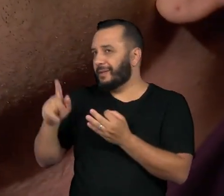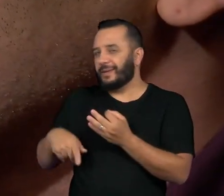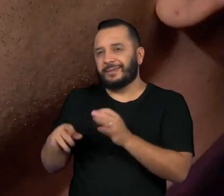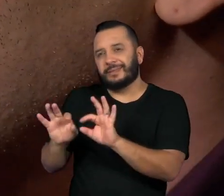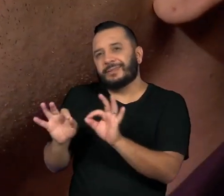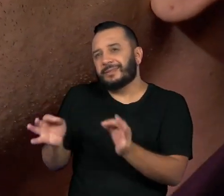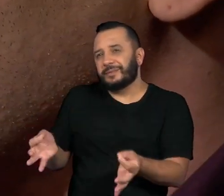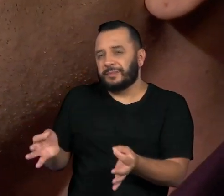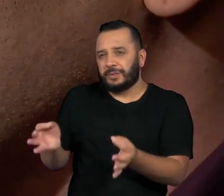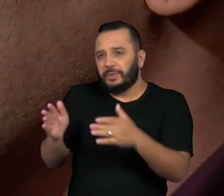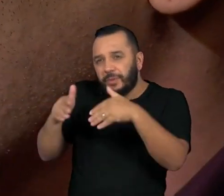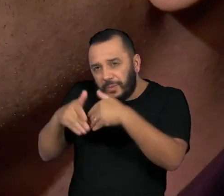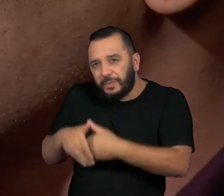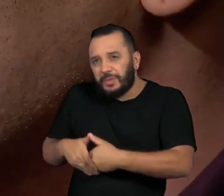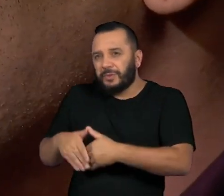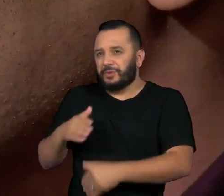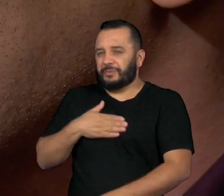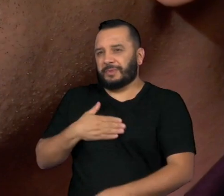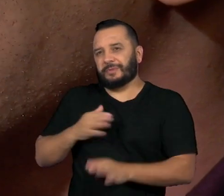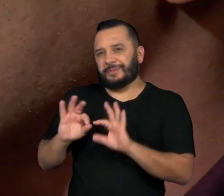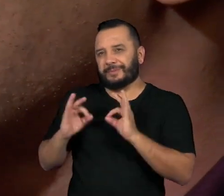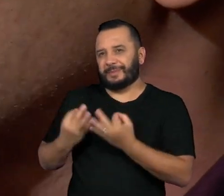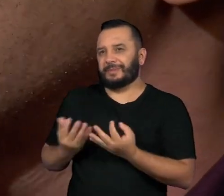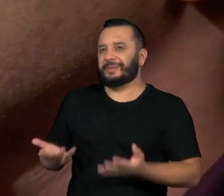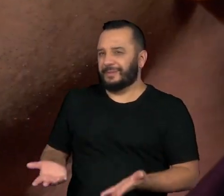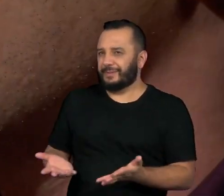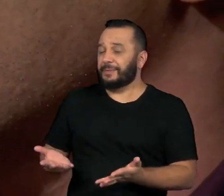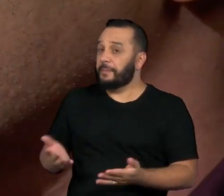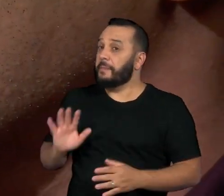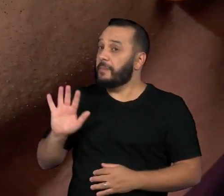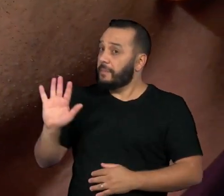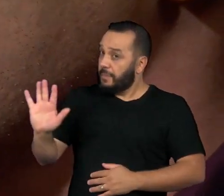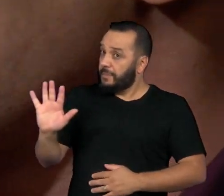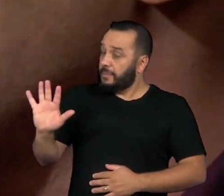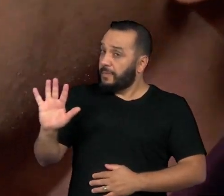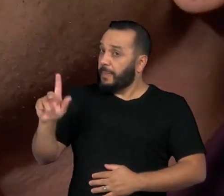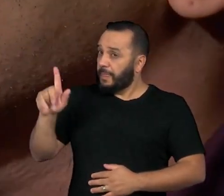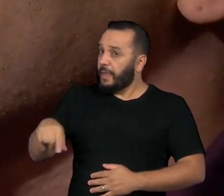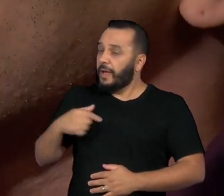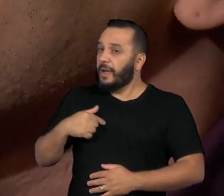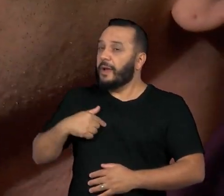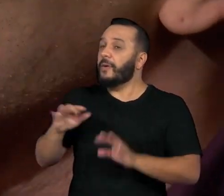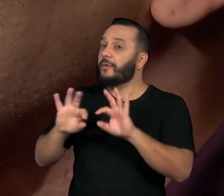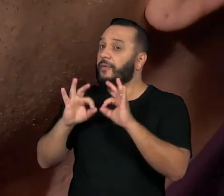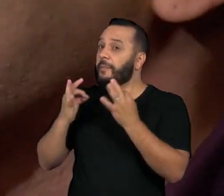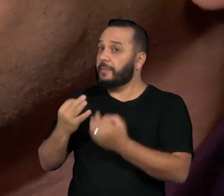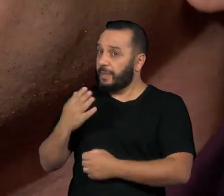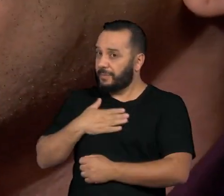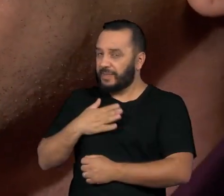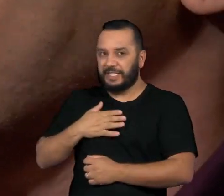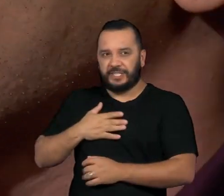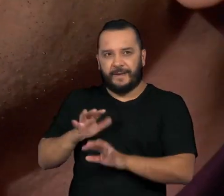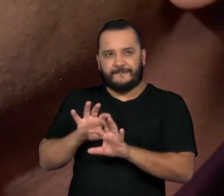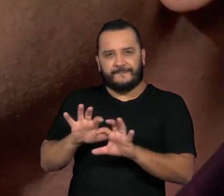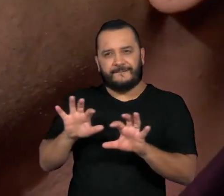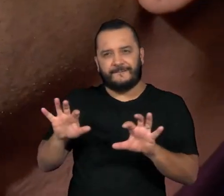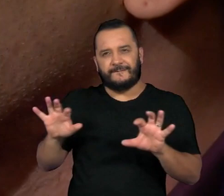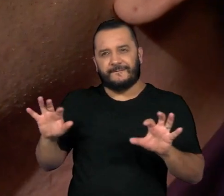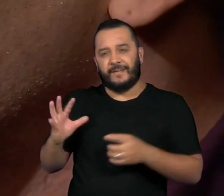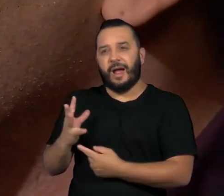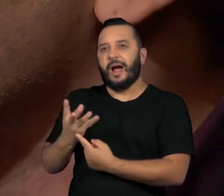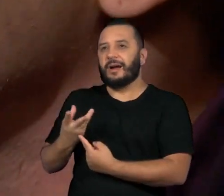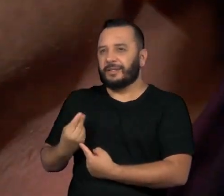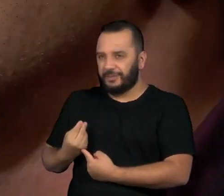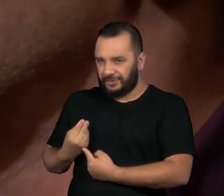humilde, e acho que... Mas era uma família que inspirava arte, sabe? Que